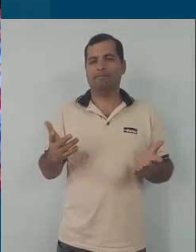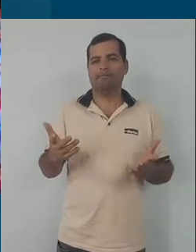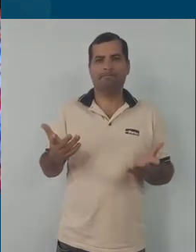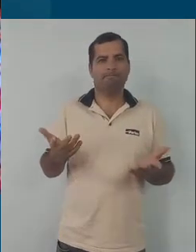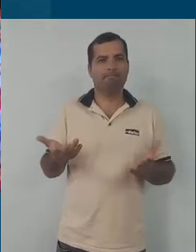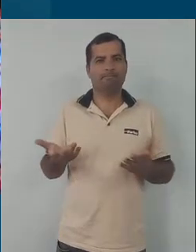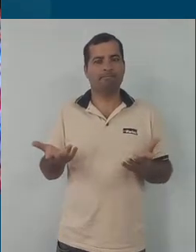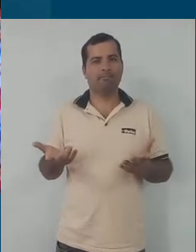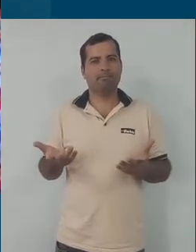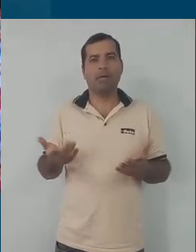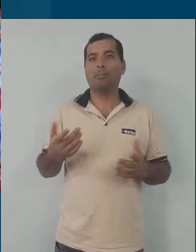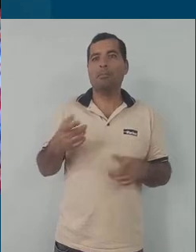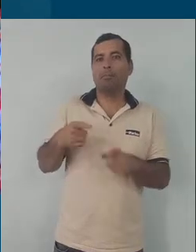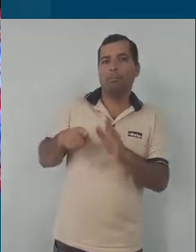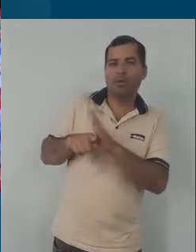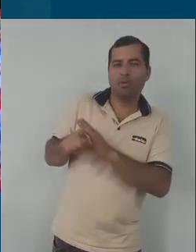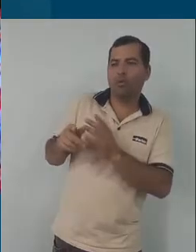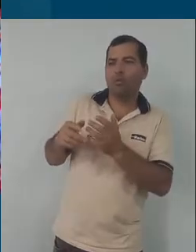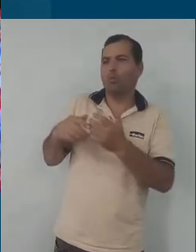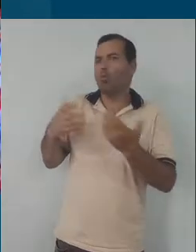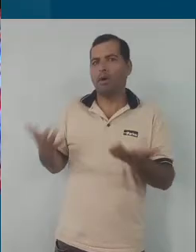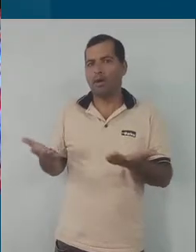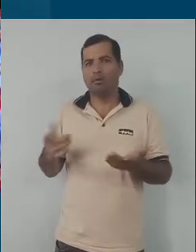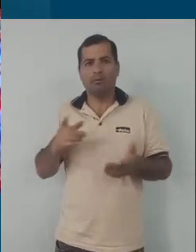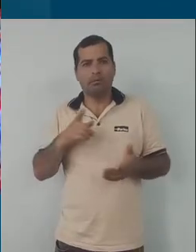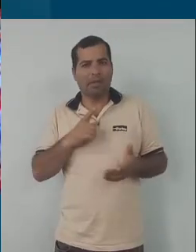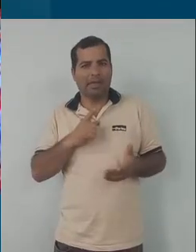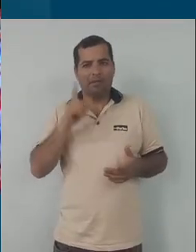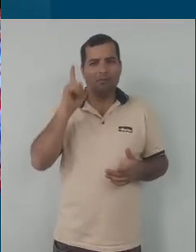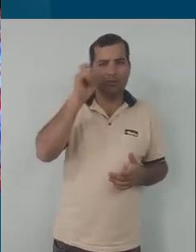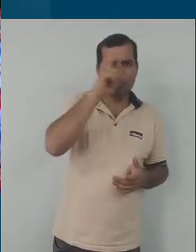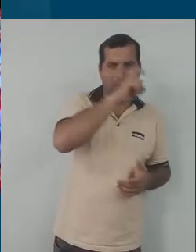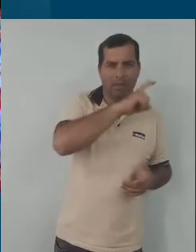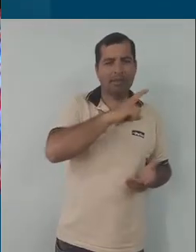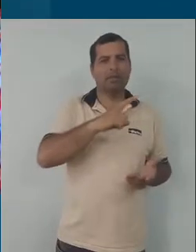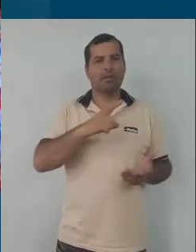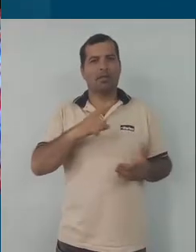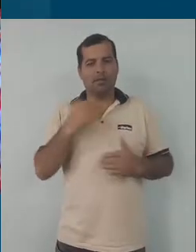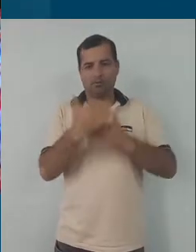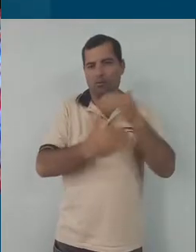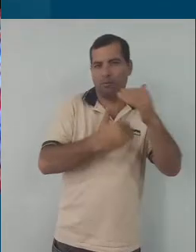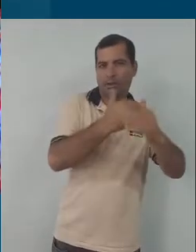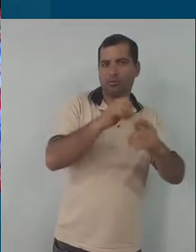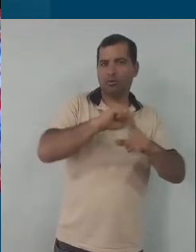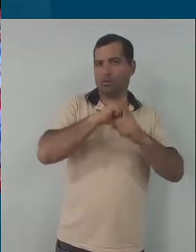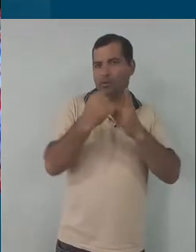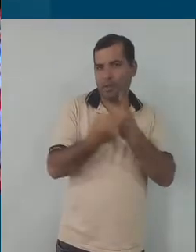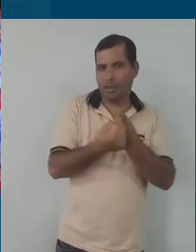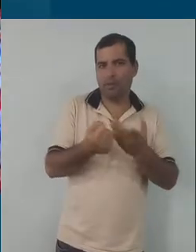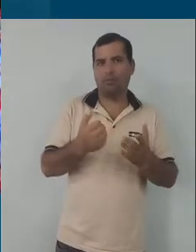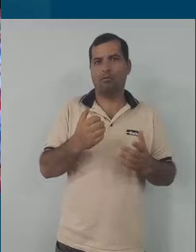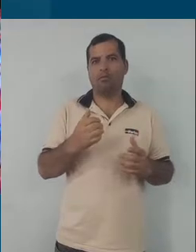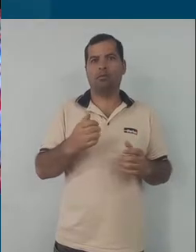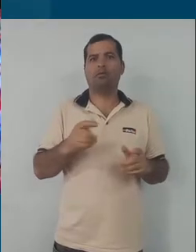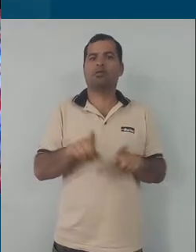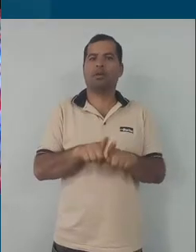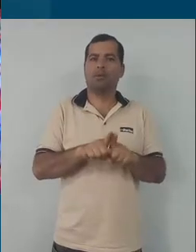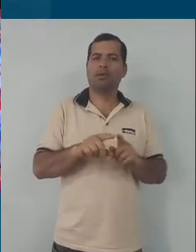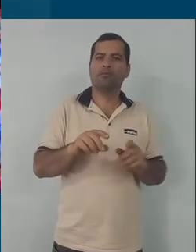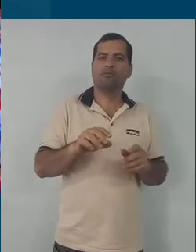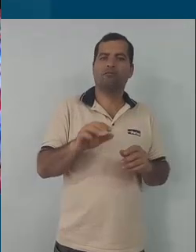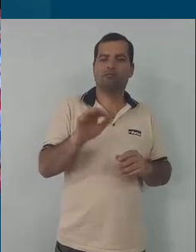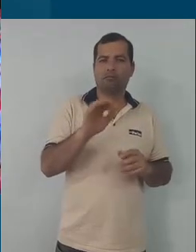quais os impactos, do ponto de vista do desenvolvimento social e acadêmico, quais impactos refletem uma transição que